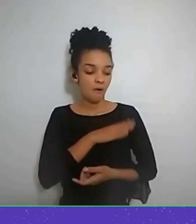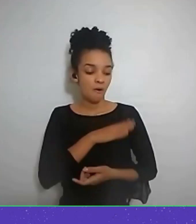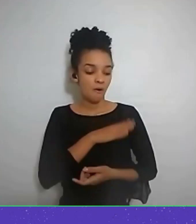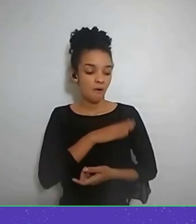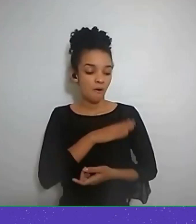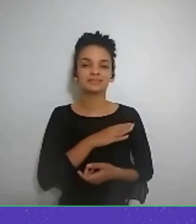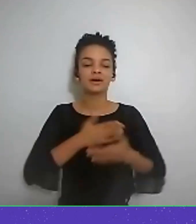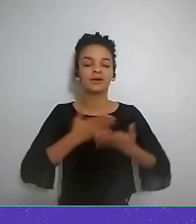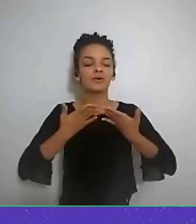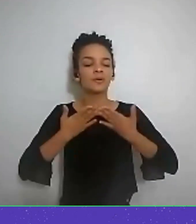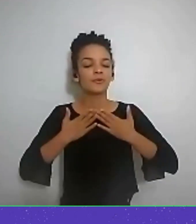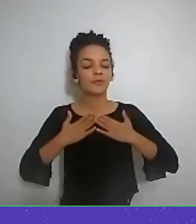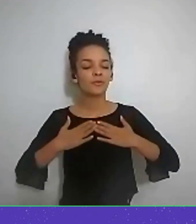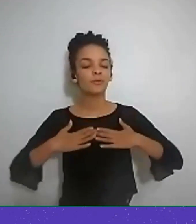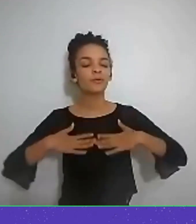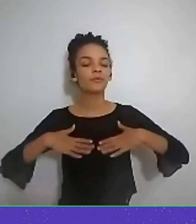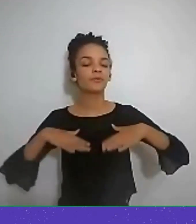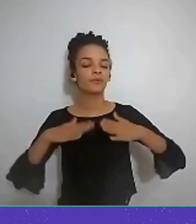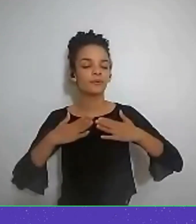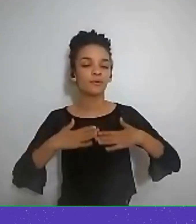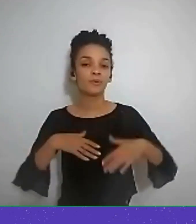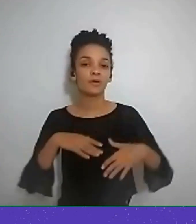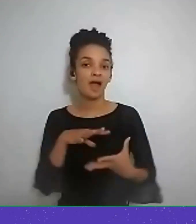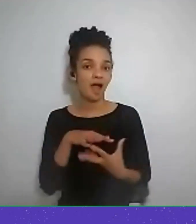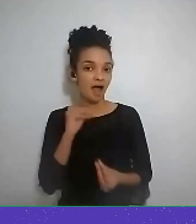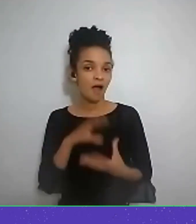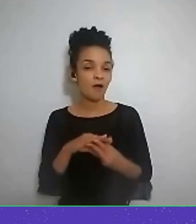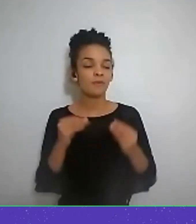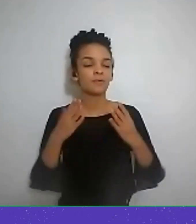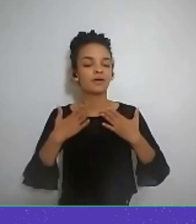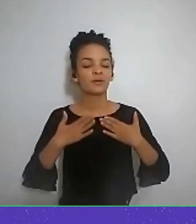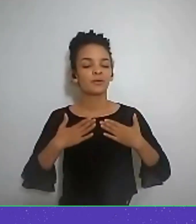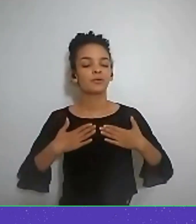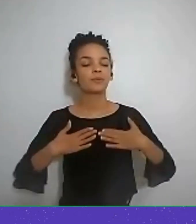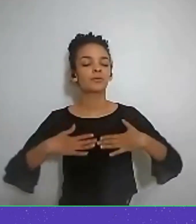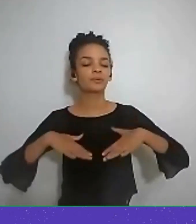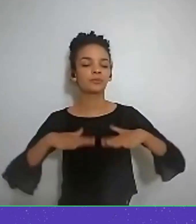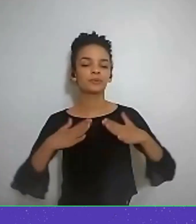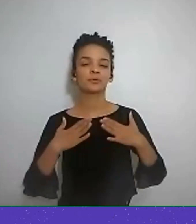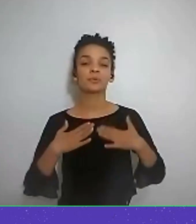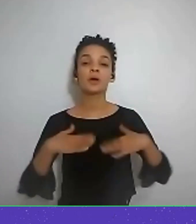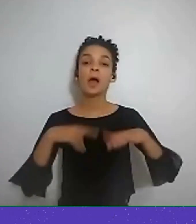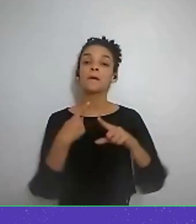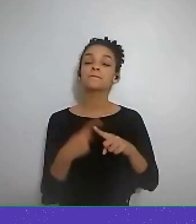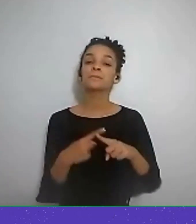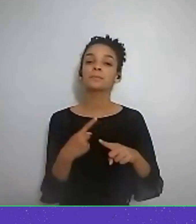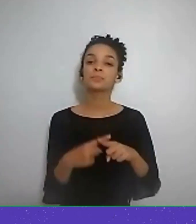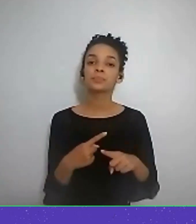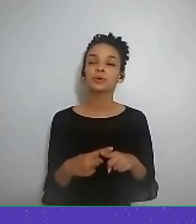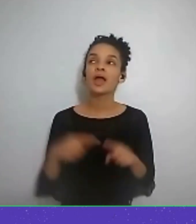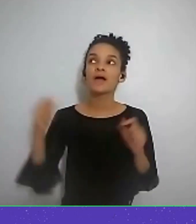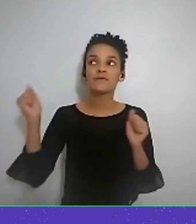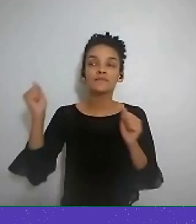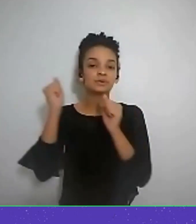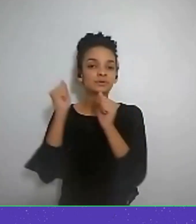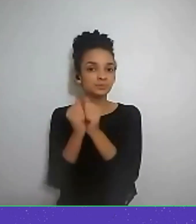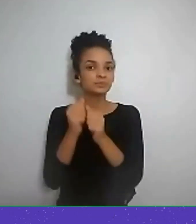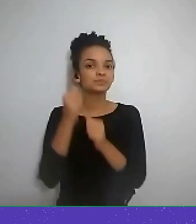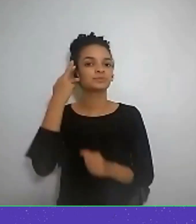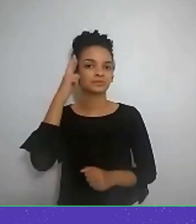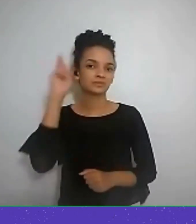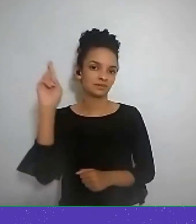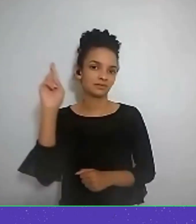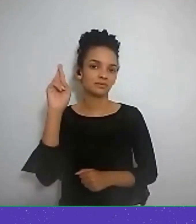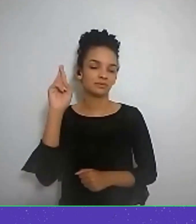alma descansada, porque vocês tomaram o jugo do Senhor. Daqui para